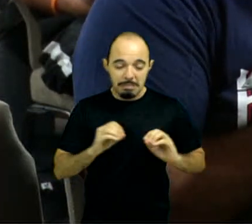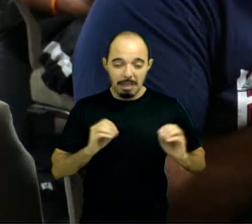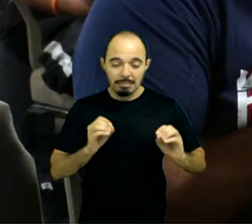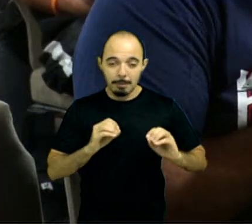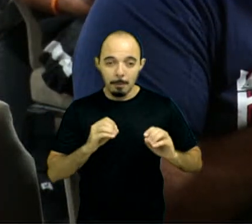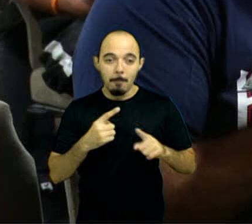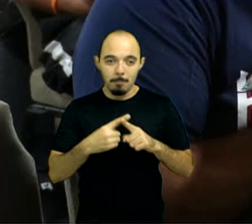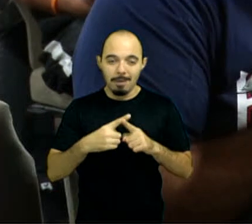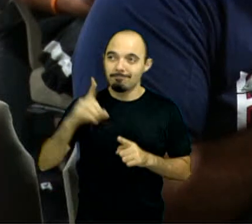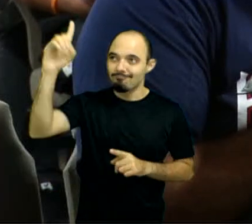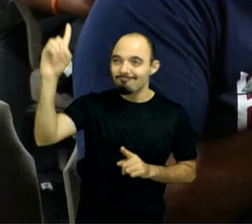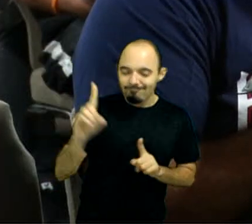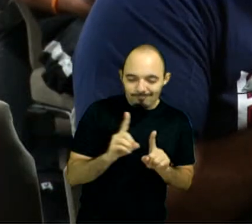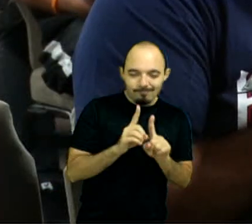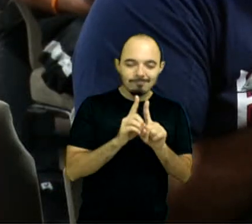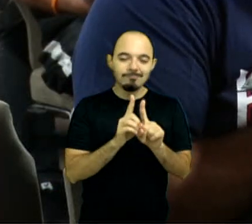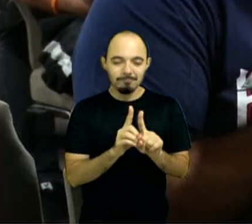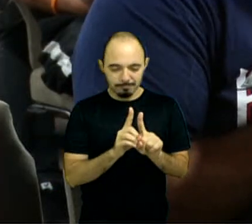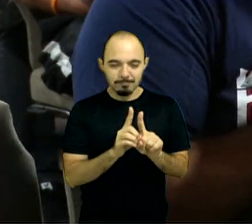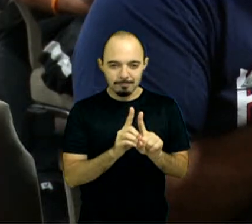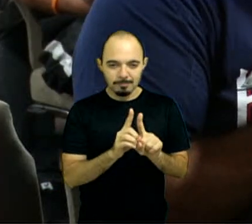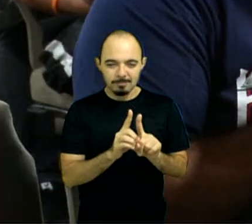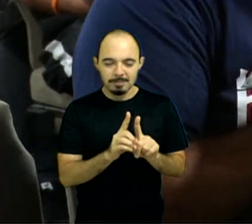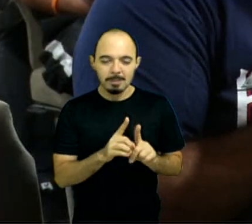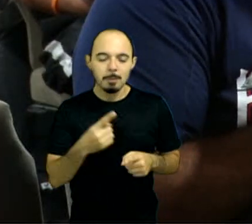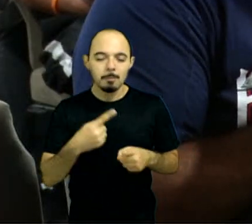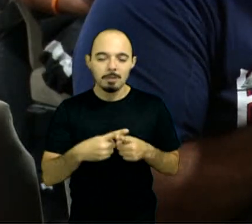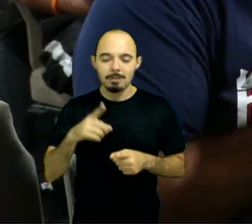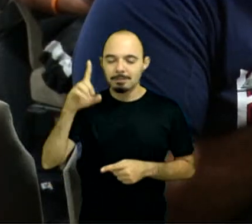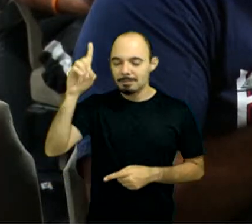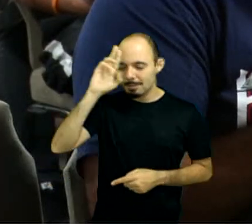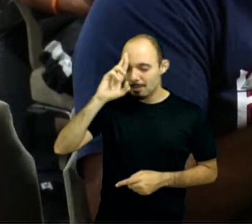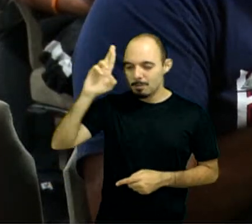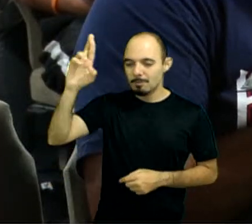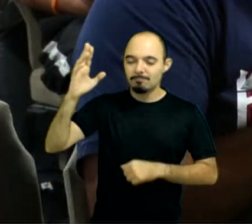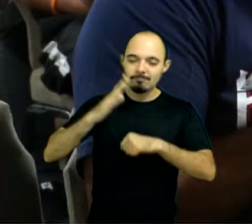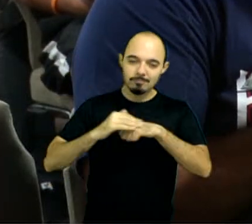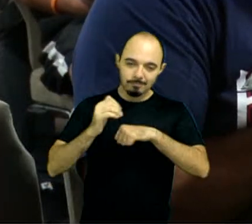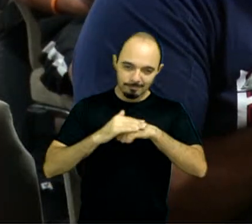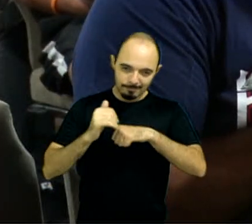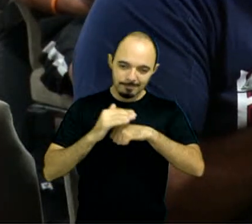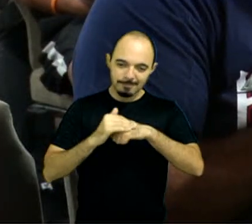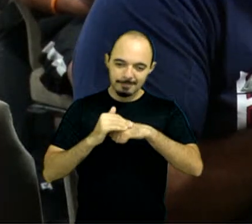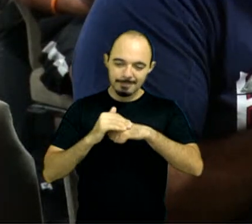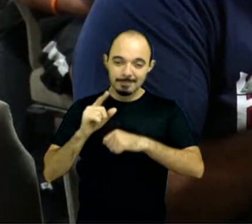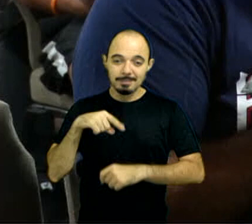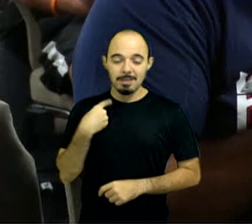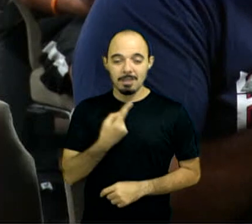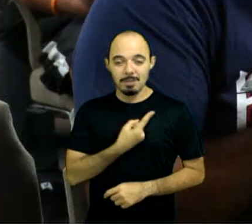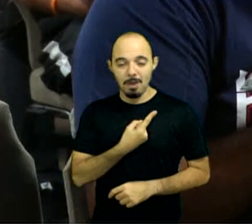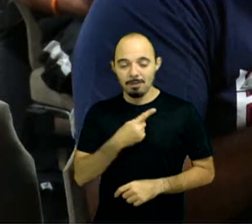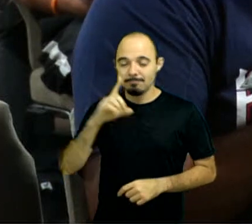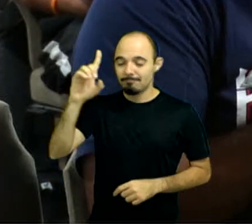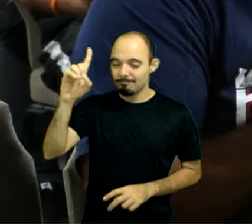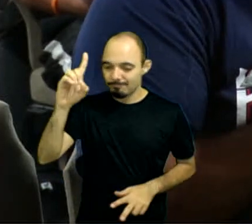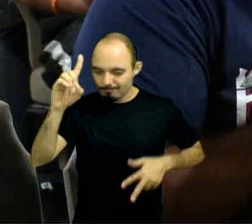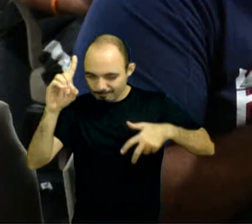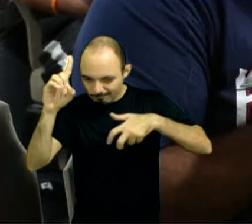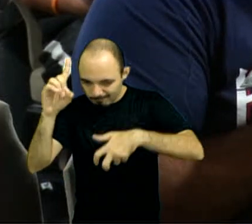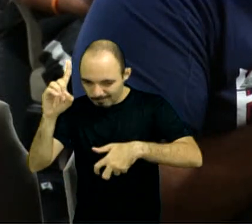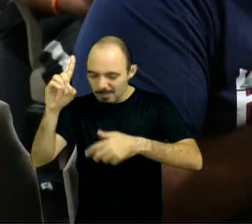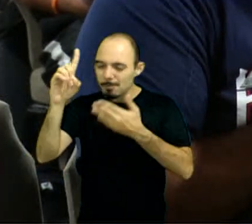Teu cajado me consolam. Assim, ó Deus, nós nos rendemos diante de Ti. Agora eu peço graça